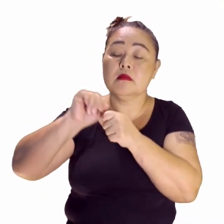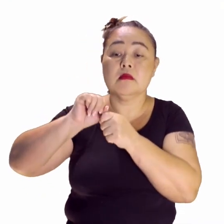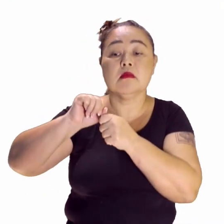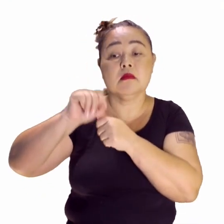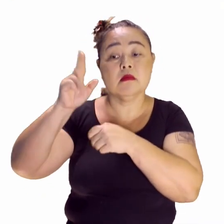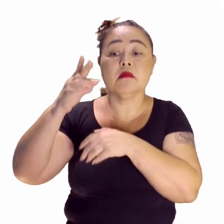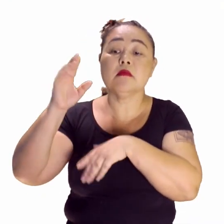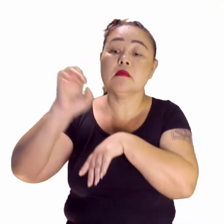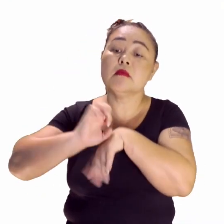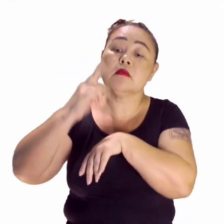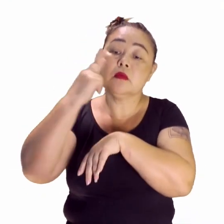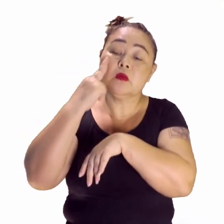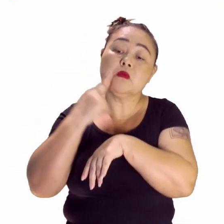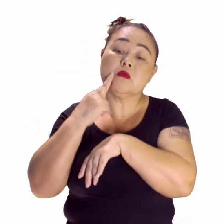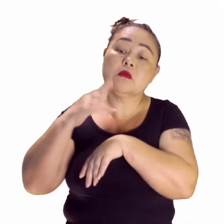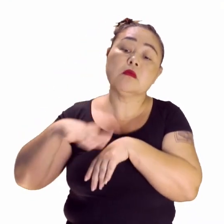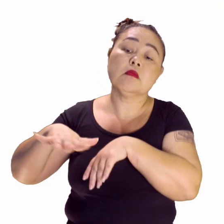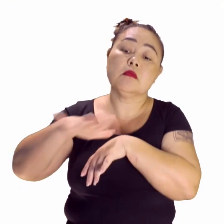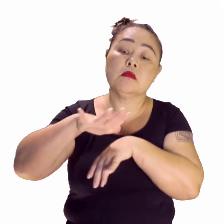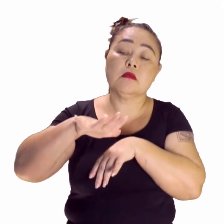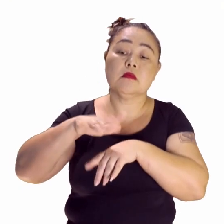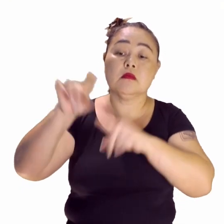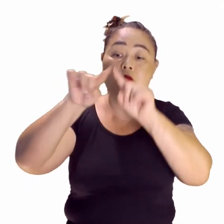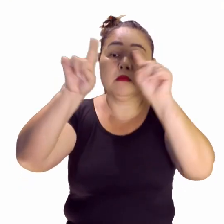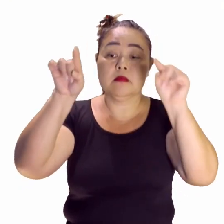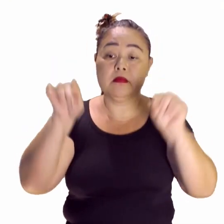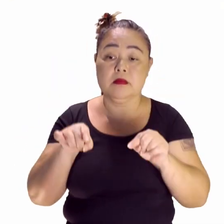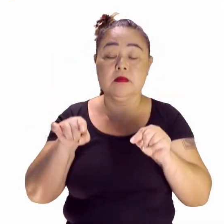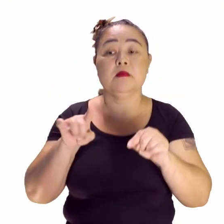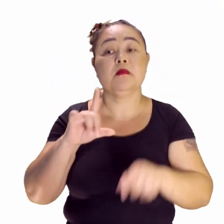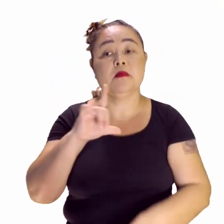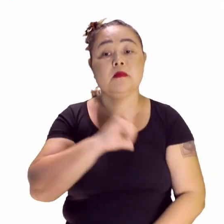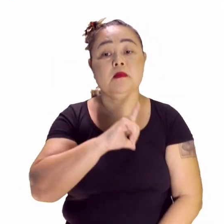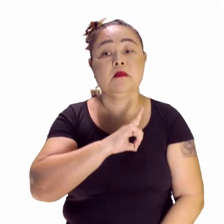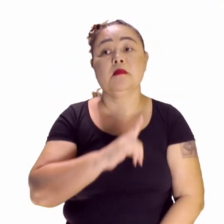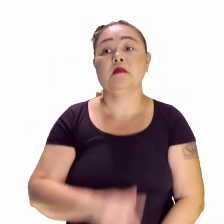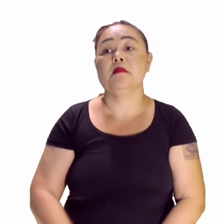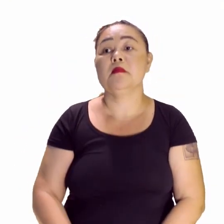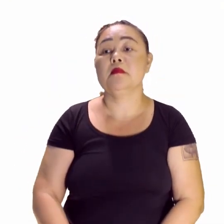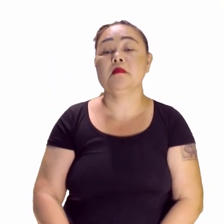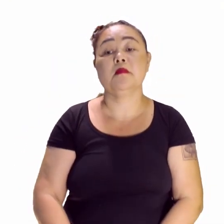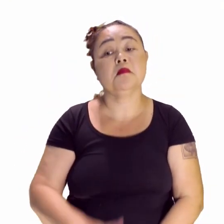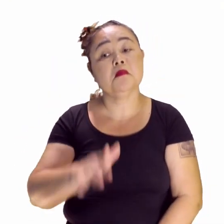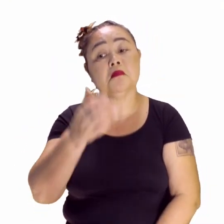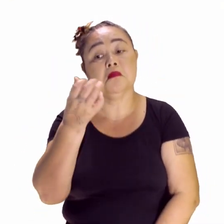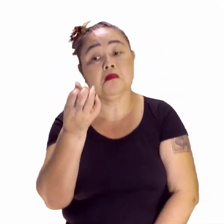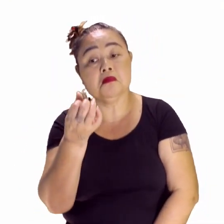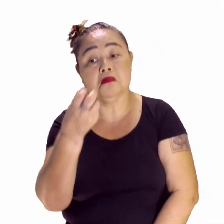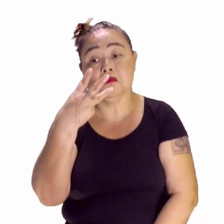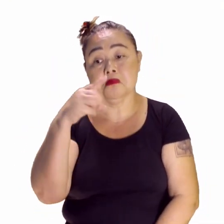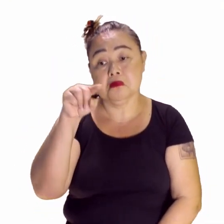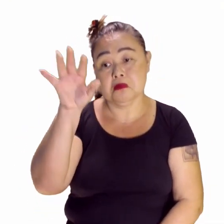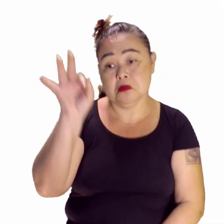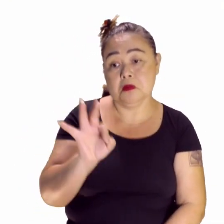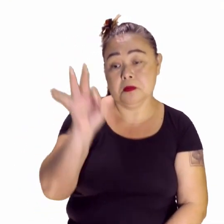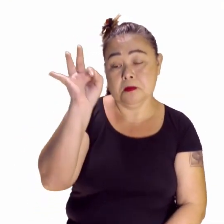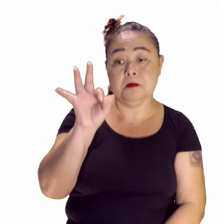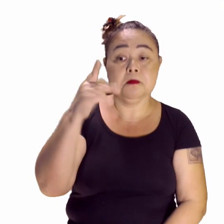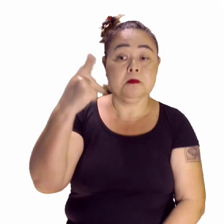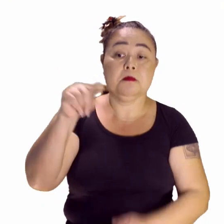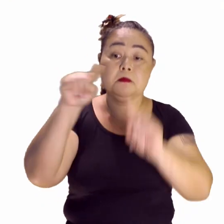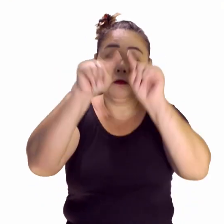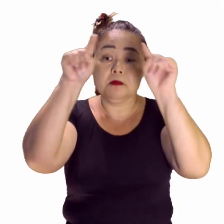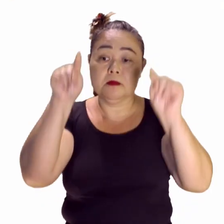PIB rondoniense é o setor de serviços que nós falamos, né, professor isso Jorge? aí. Então, cerca de 63% é